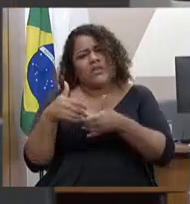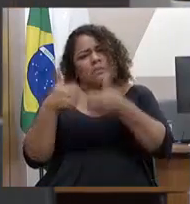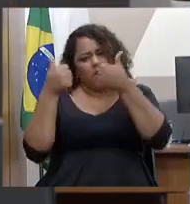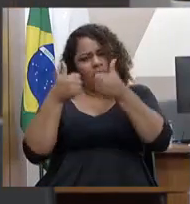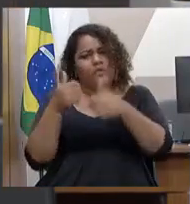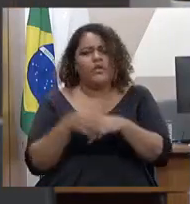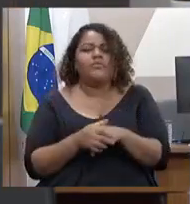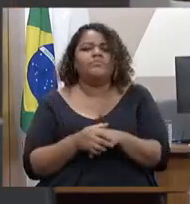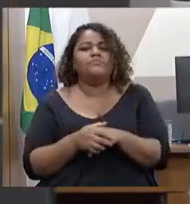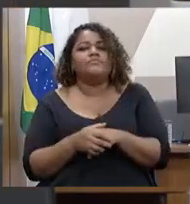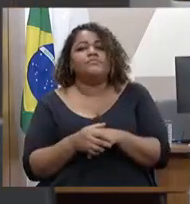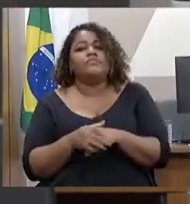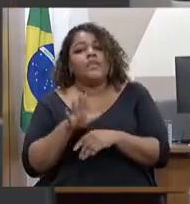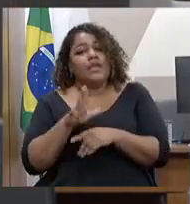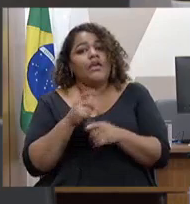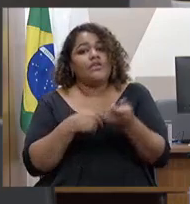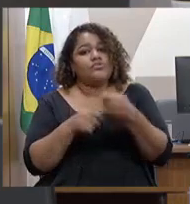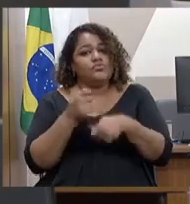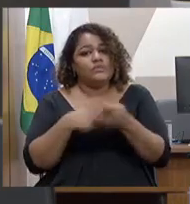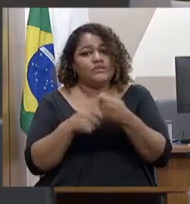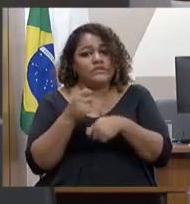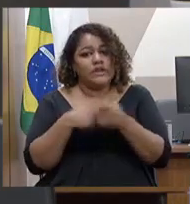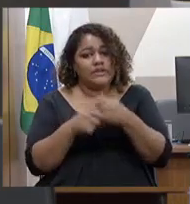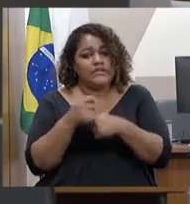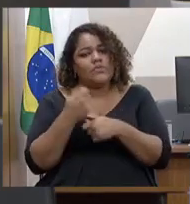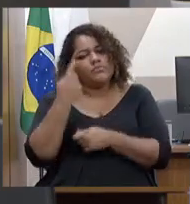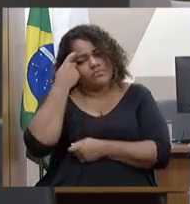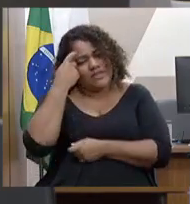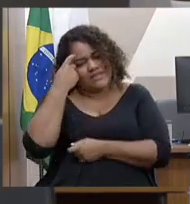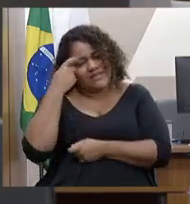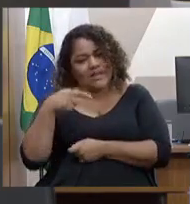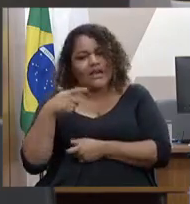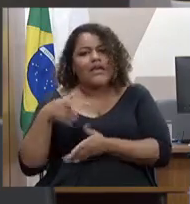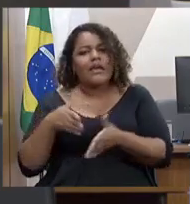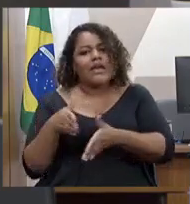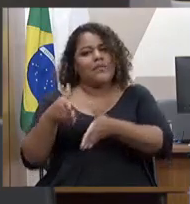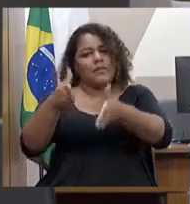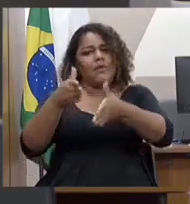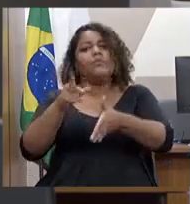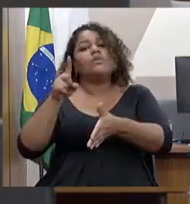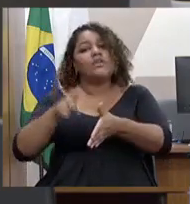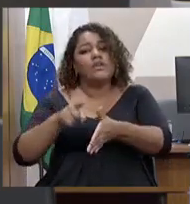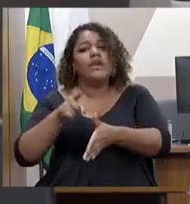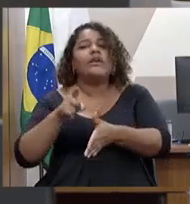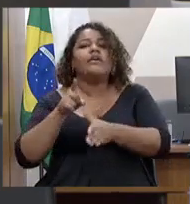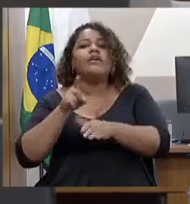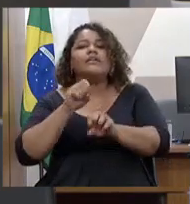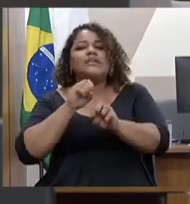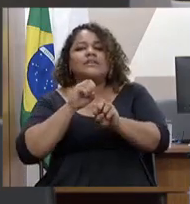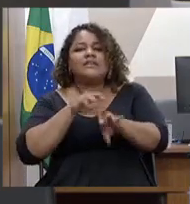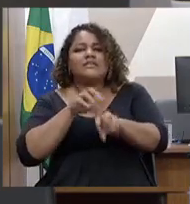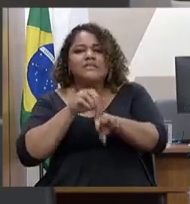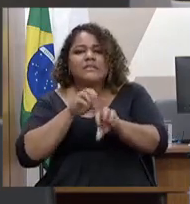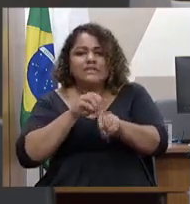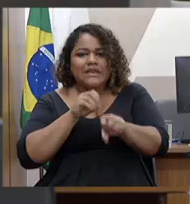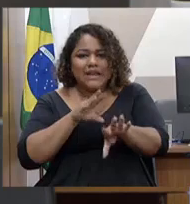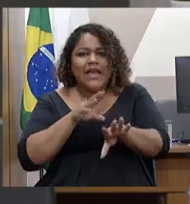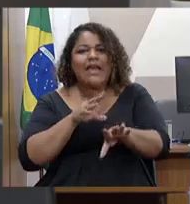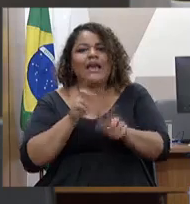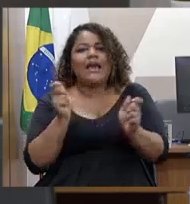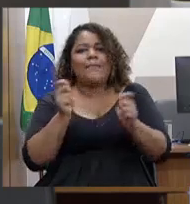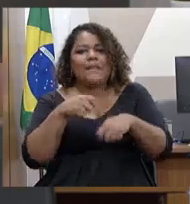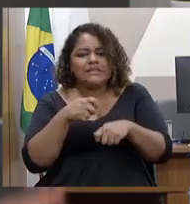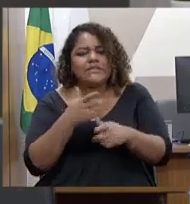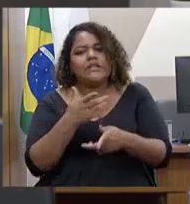a administração e nesse caminho da questão da capacitação do servidores para identificar essa questão da saúde